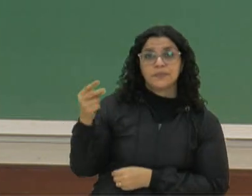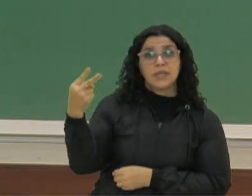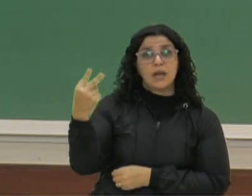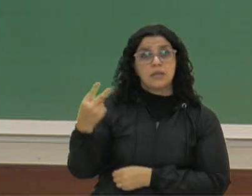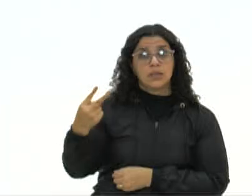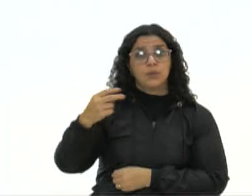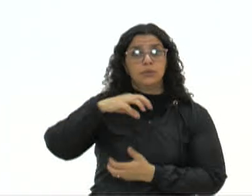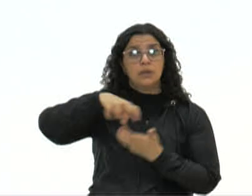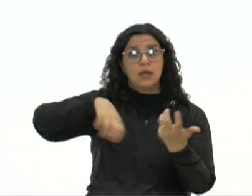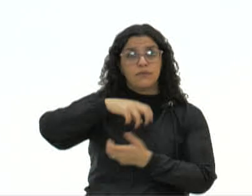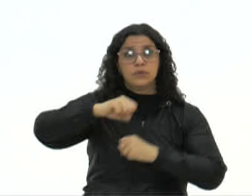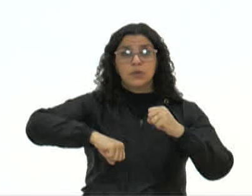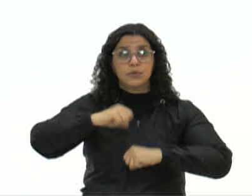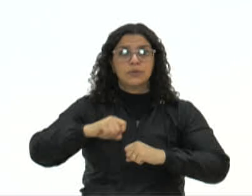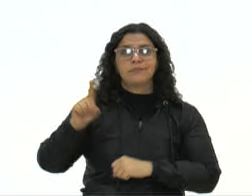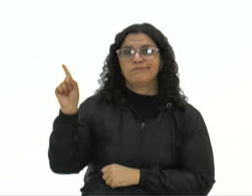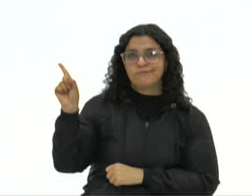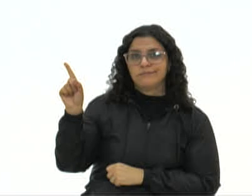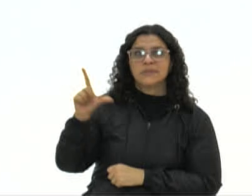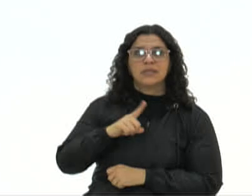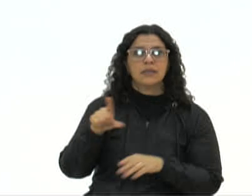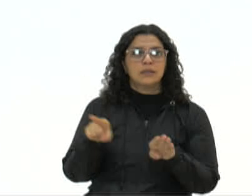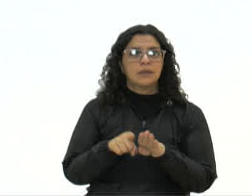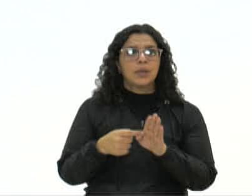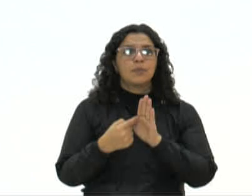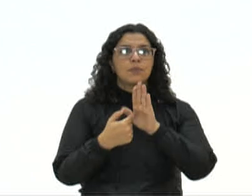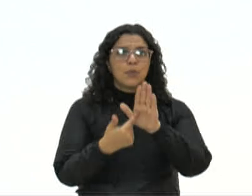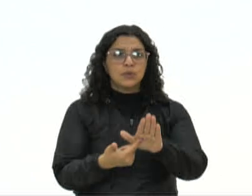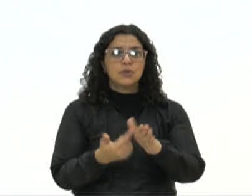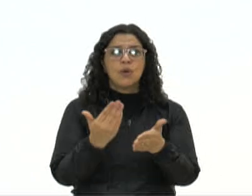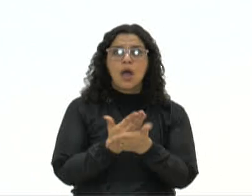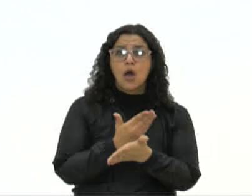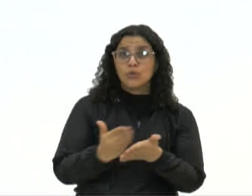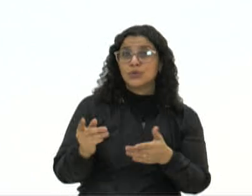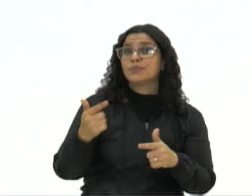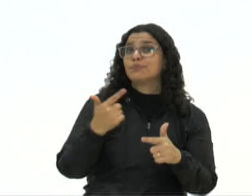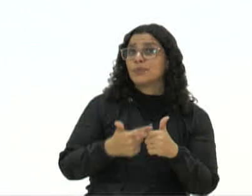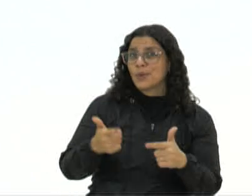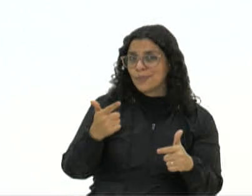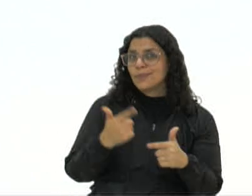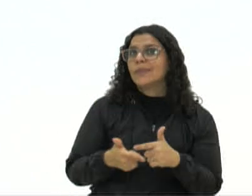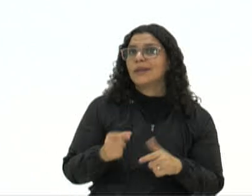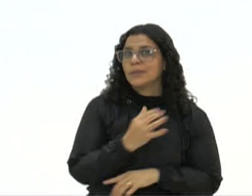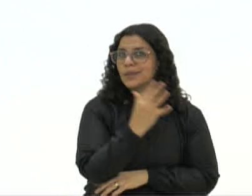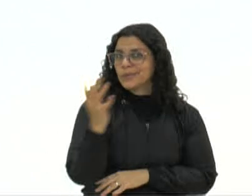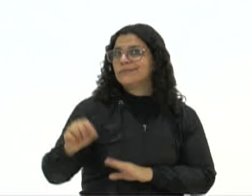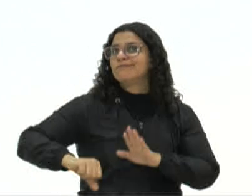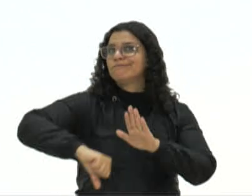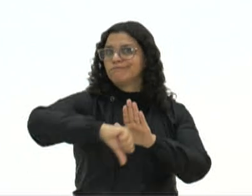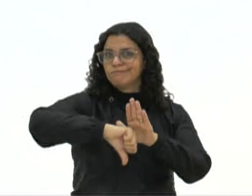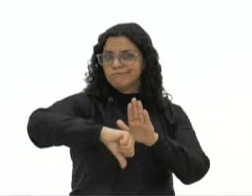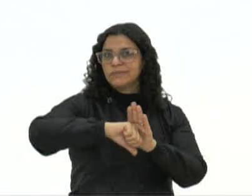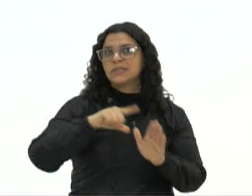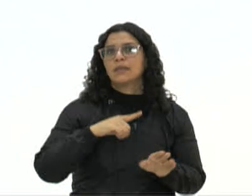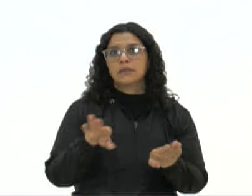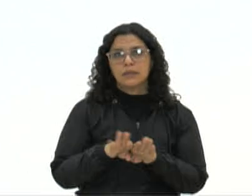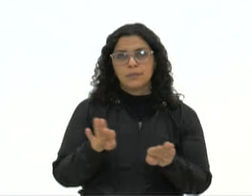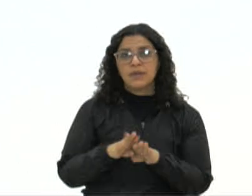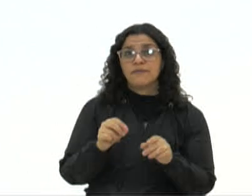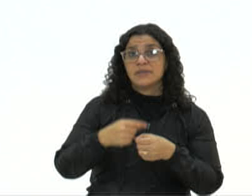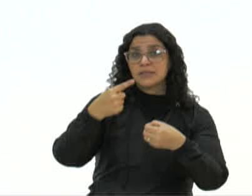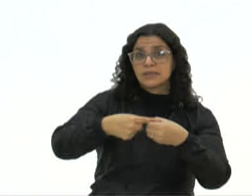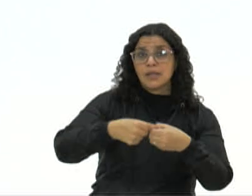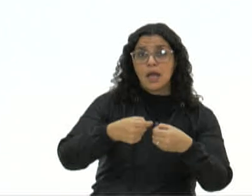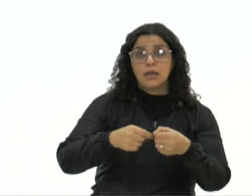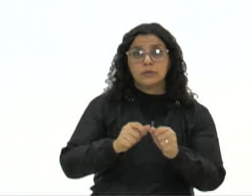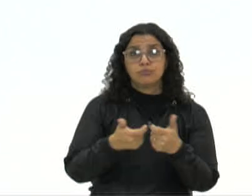tem uma lista aqui também, infelizmente, aqui trouxe alguns impactos ambientais negativos. Levou à urbanização, que a